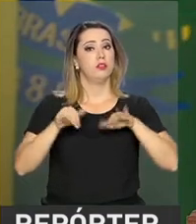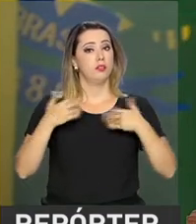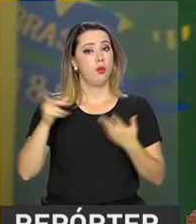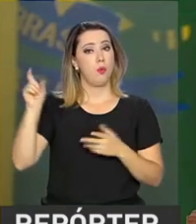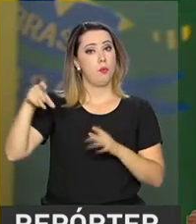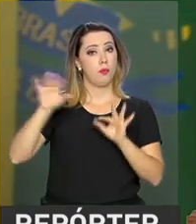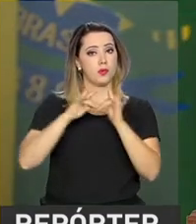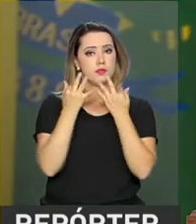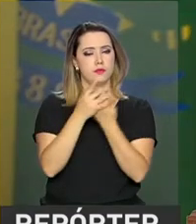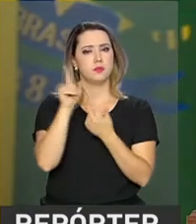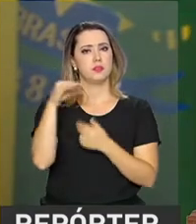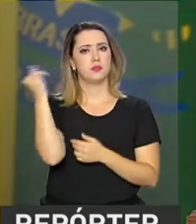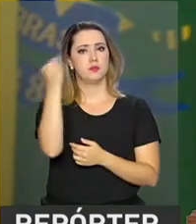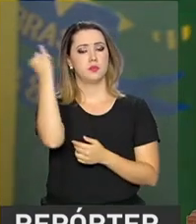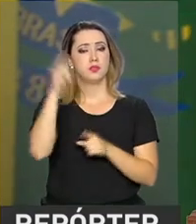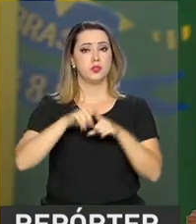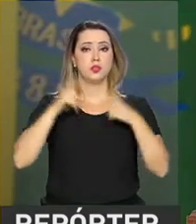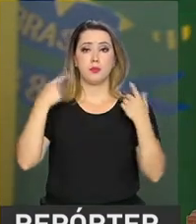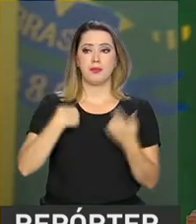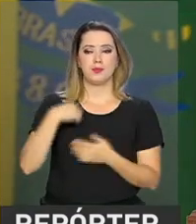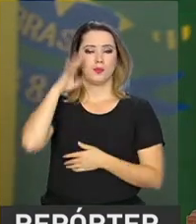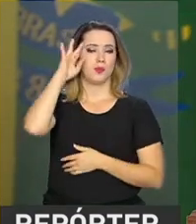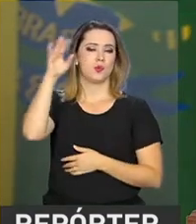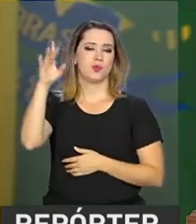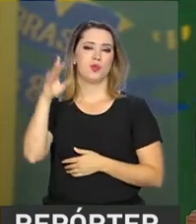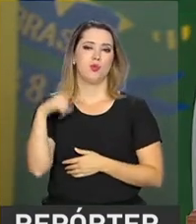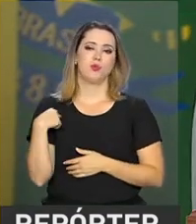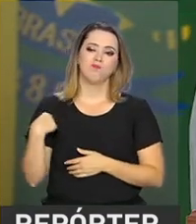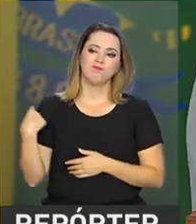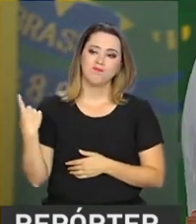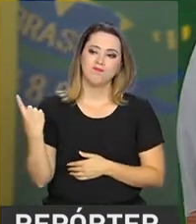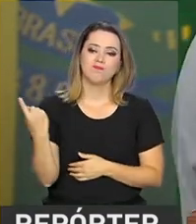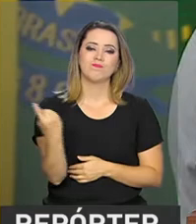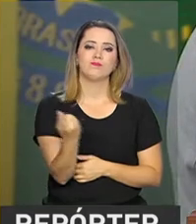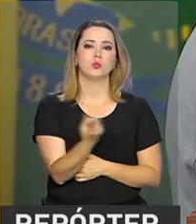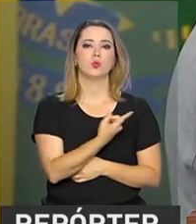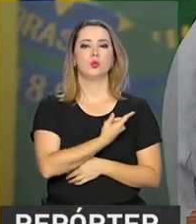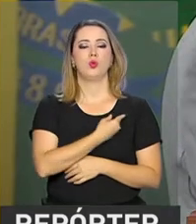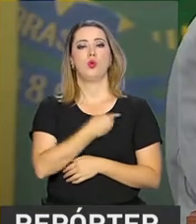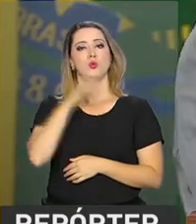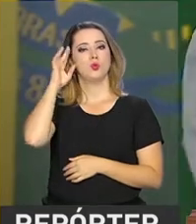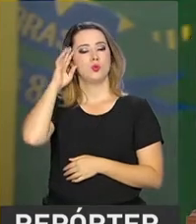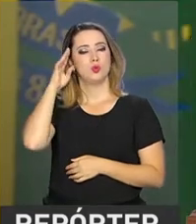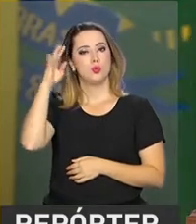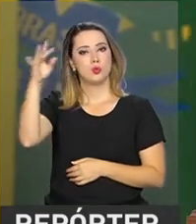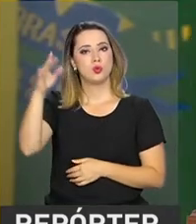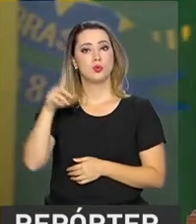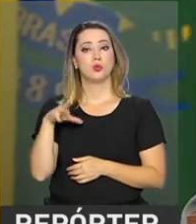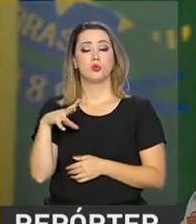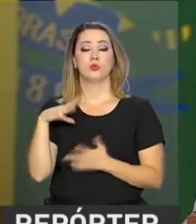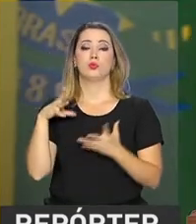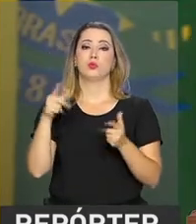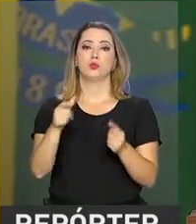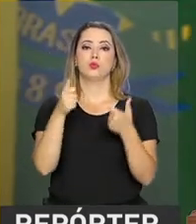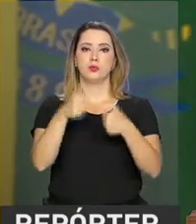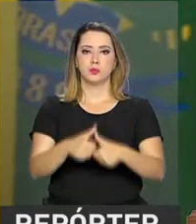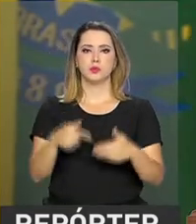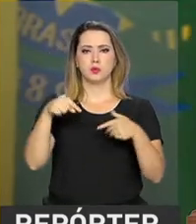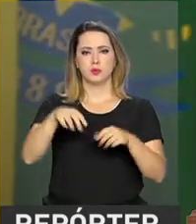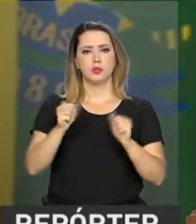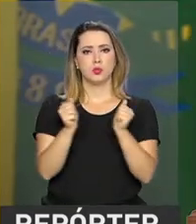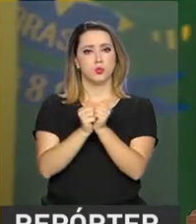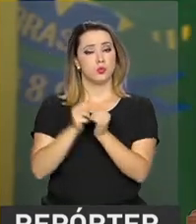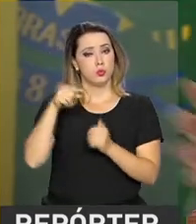família é fundamental mas qual é o meu sonho o sonho naturalmente dos que estão aqui à frente e de todos que estão aqui no